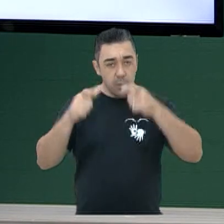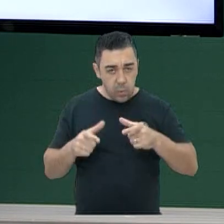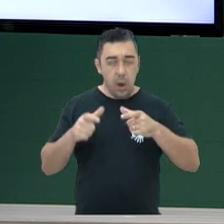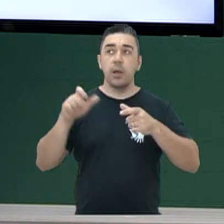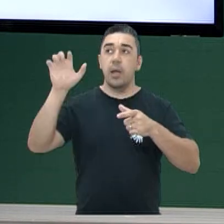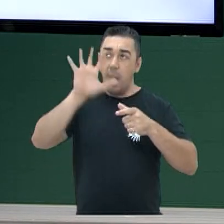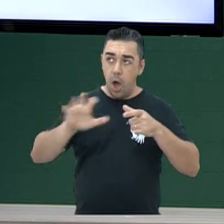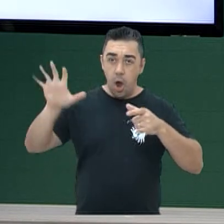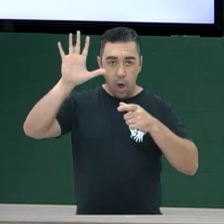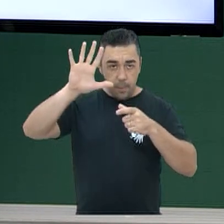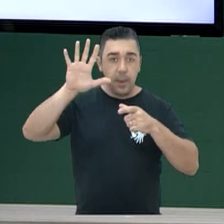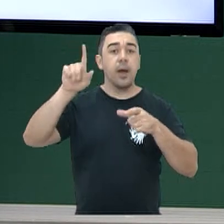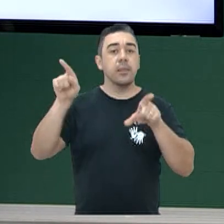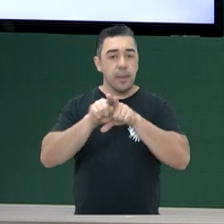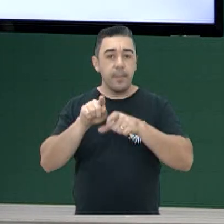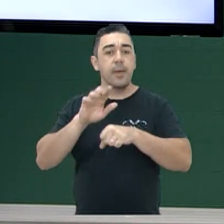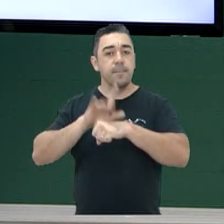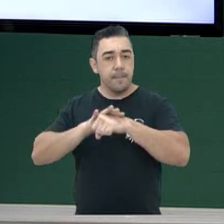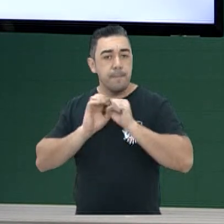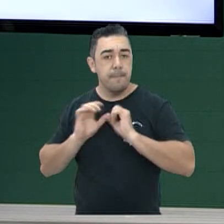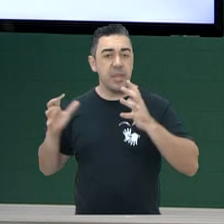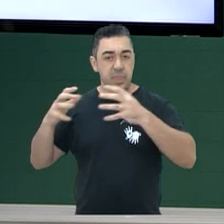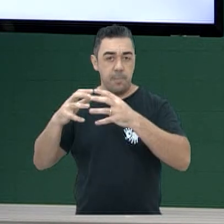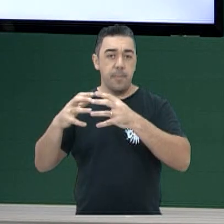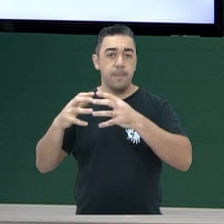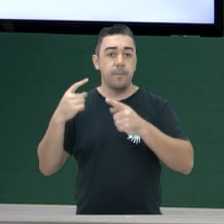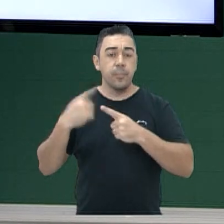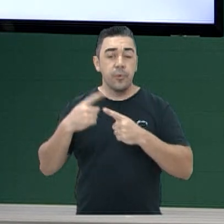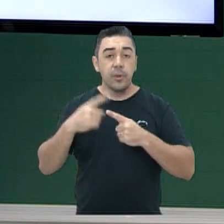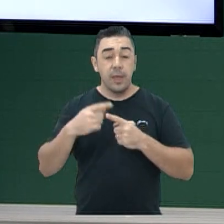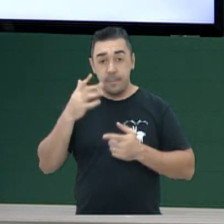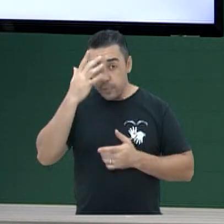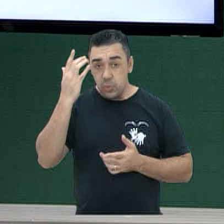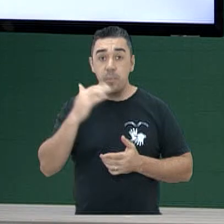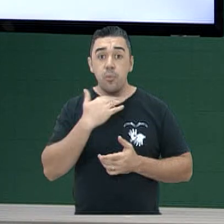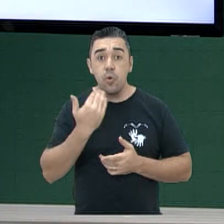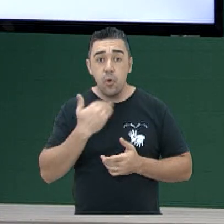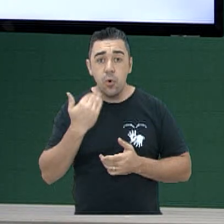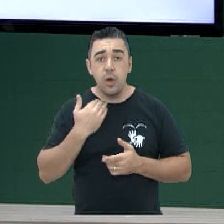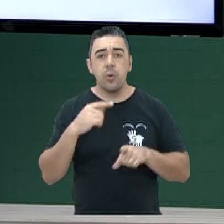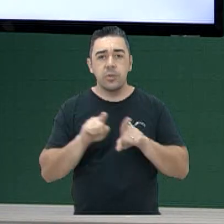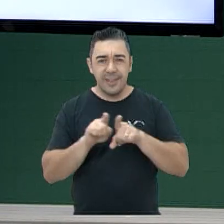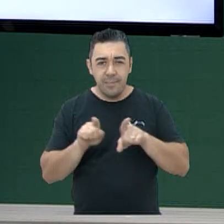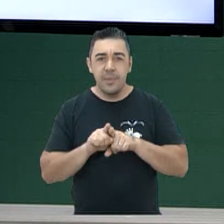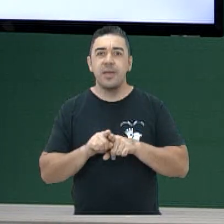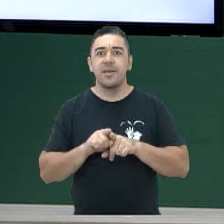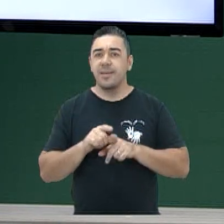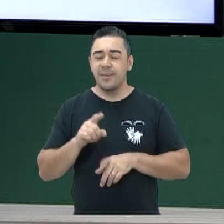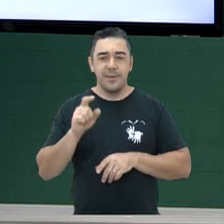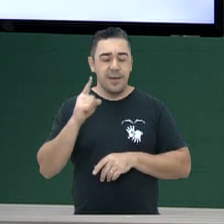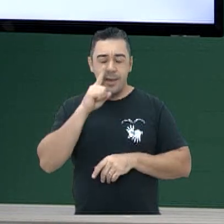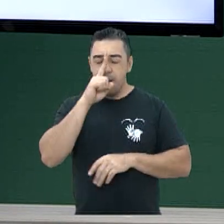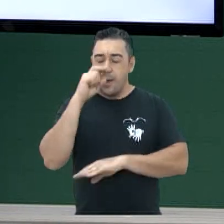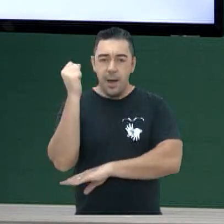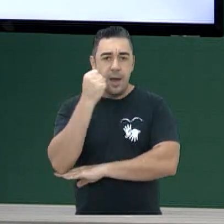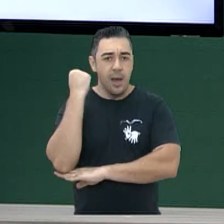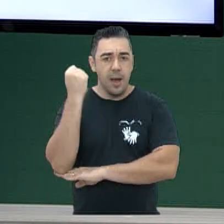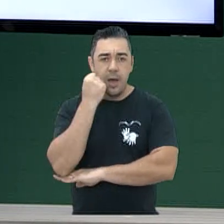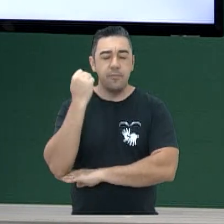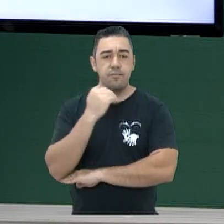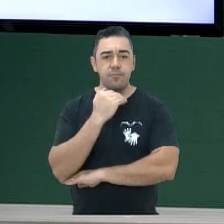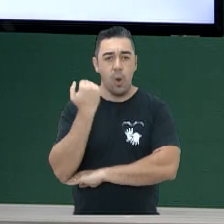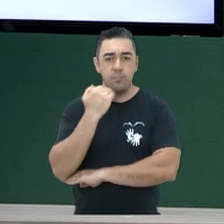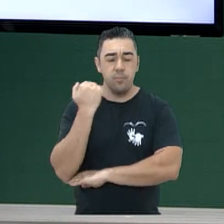Europa, sim, mas é uma pandemia, porque a quantidade de pessoas que ela atinge, o alto grau de mortalidade que ela tem,